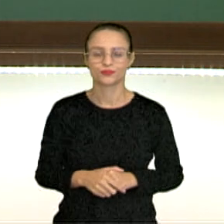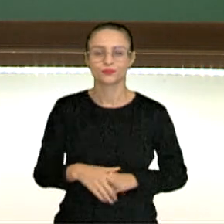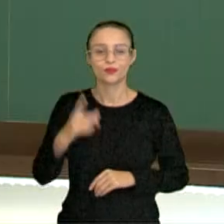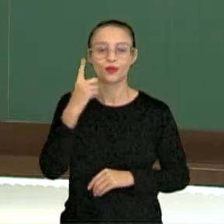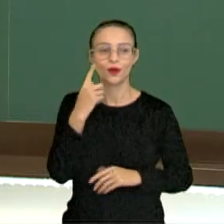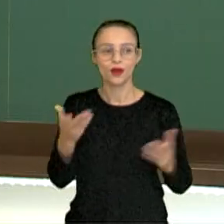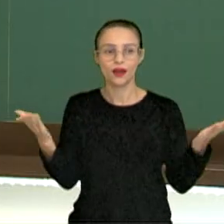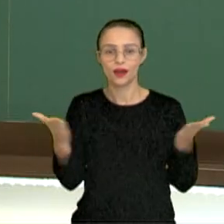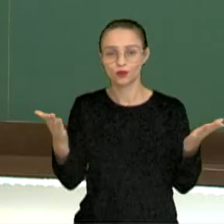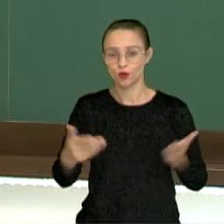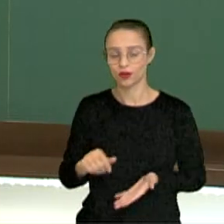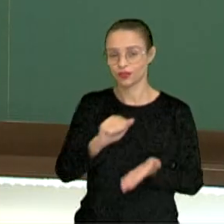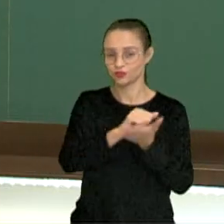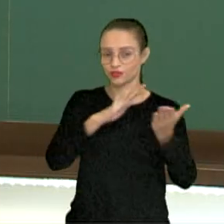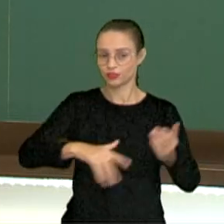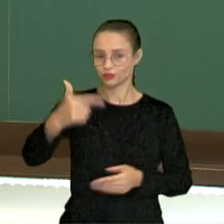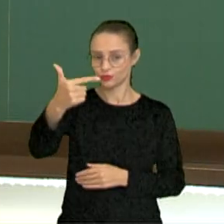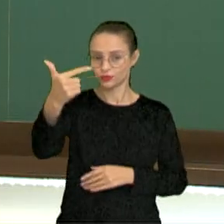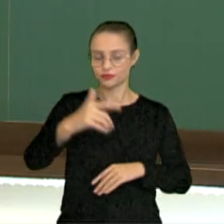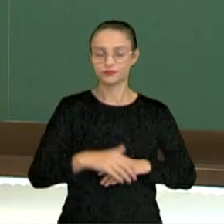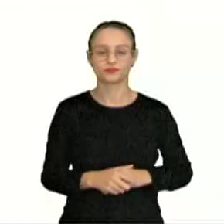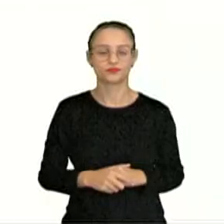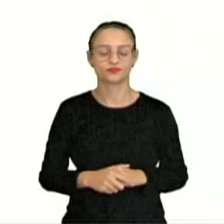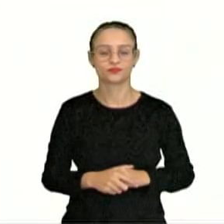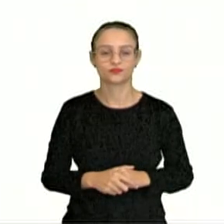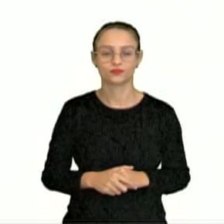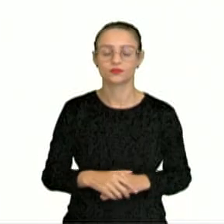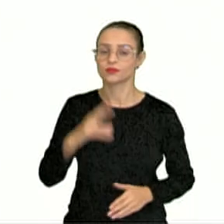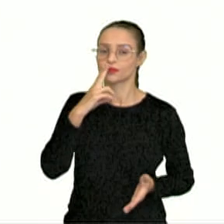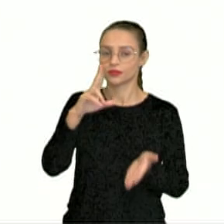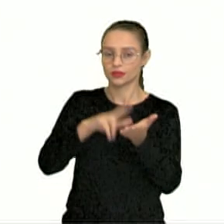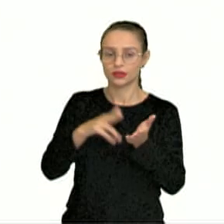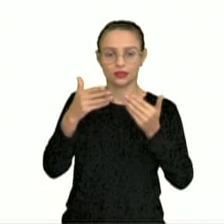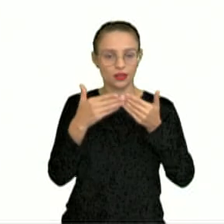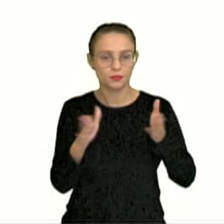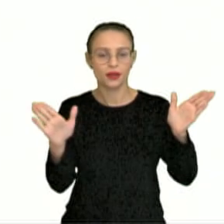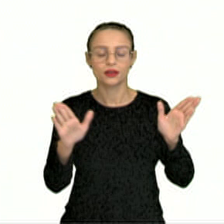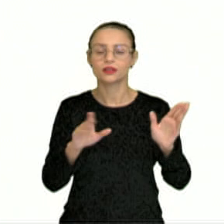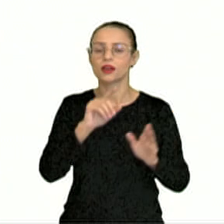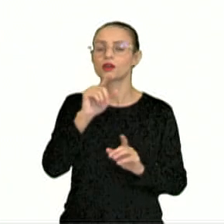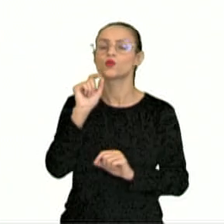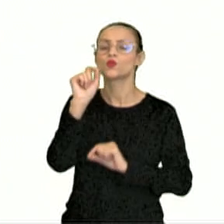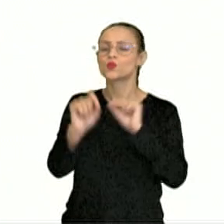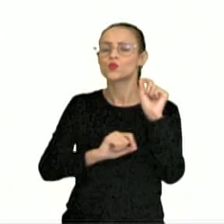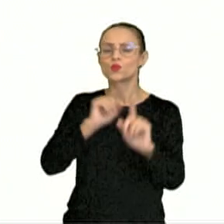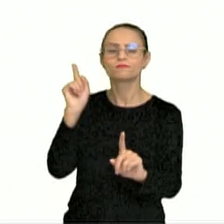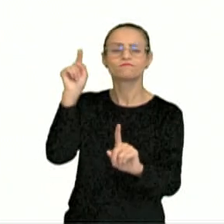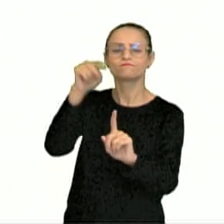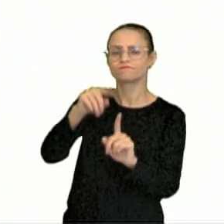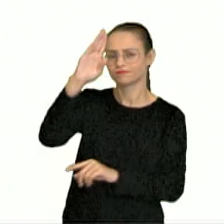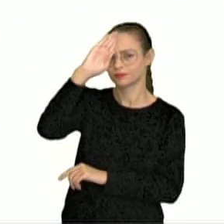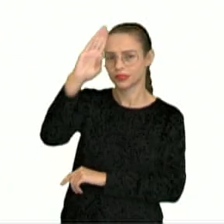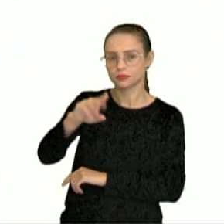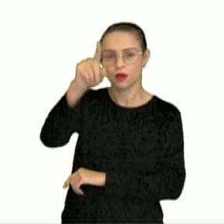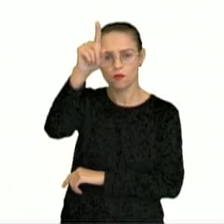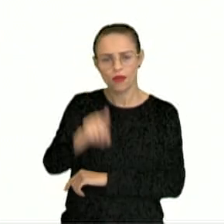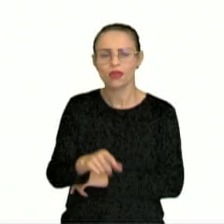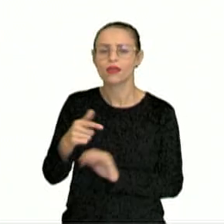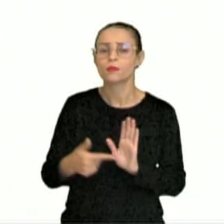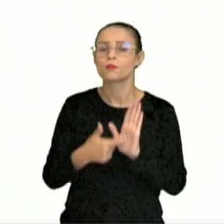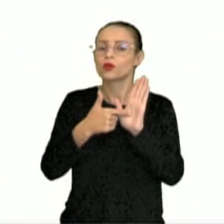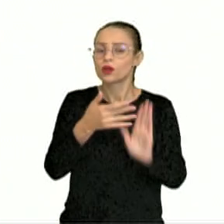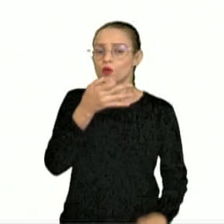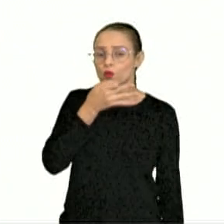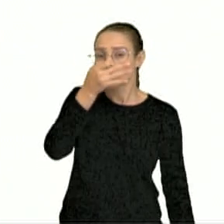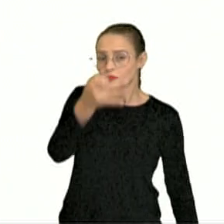Vejamos agora a nossa atividade número 2. Uma carta aberta tem como principal finalidade expor um posicionamento